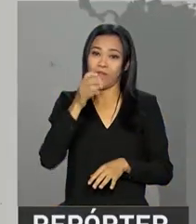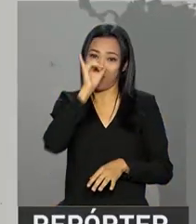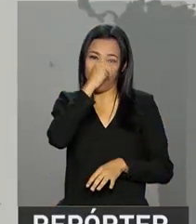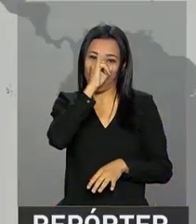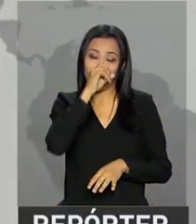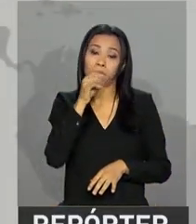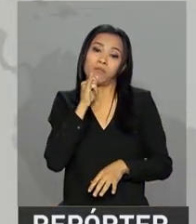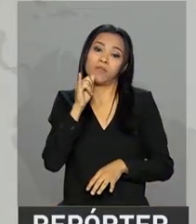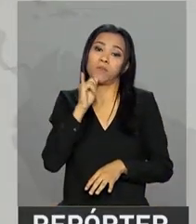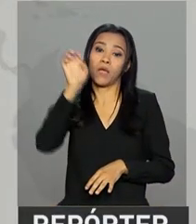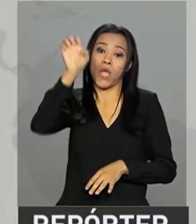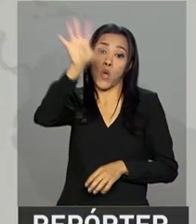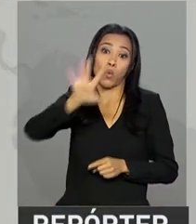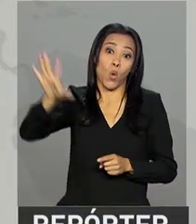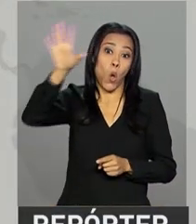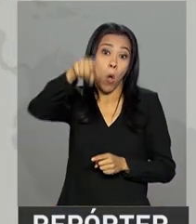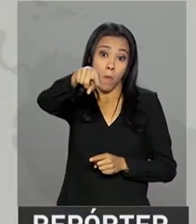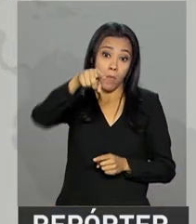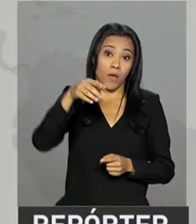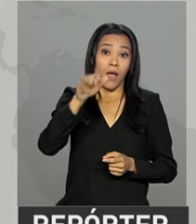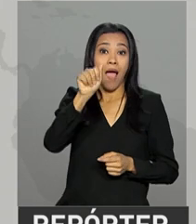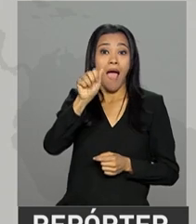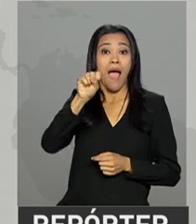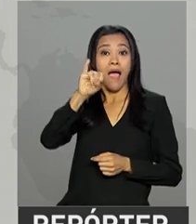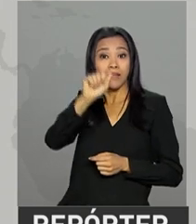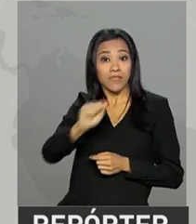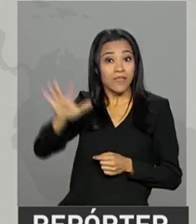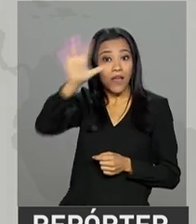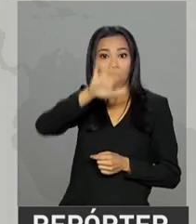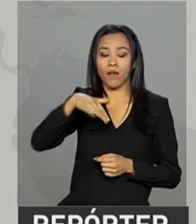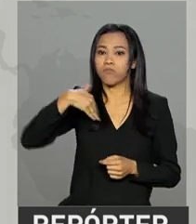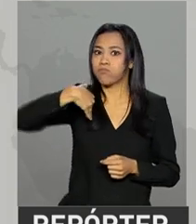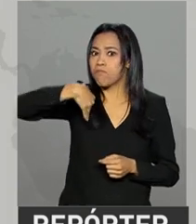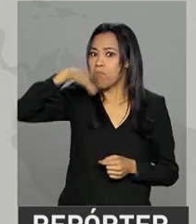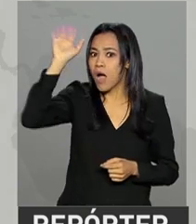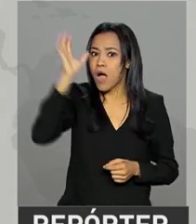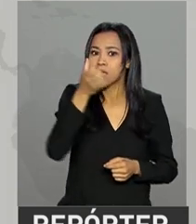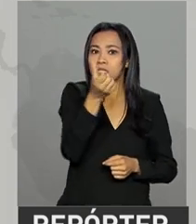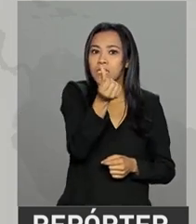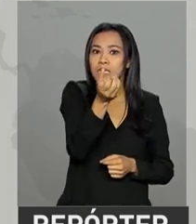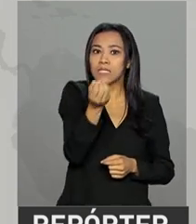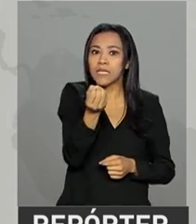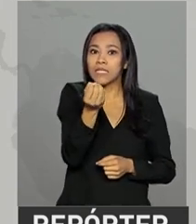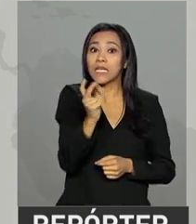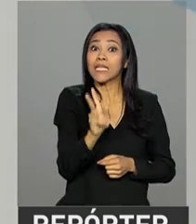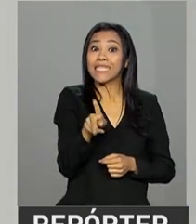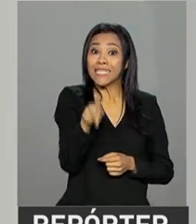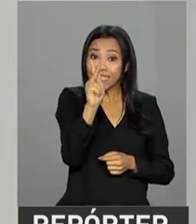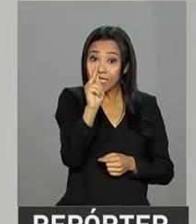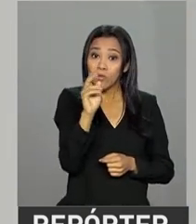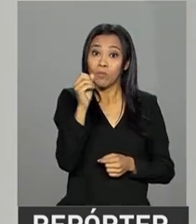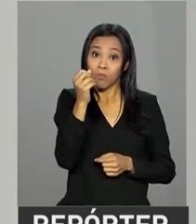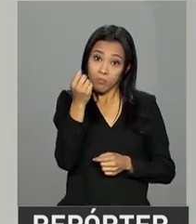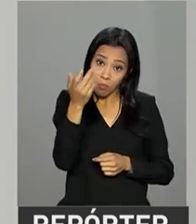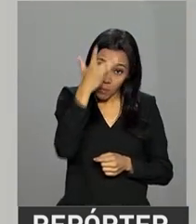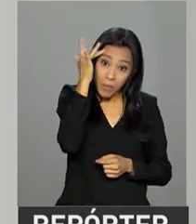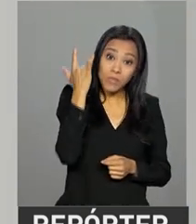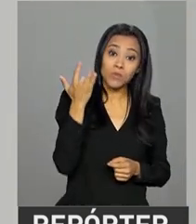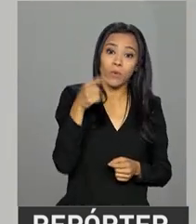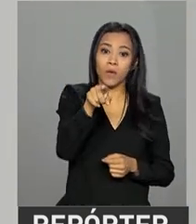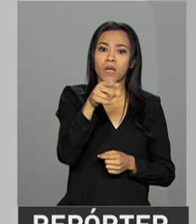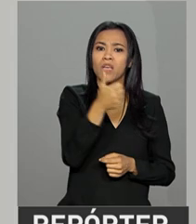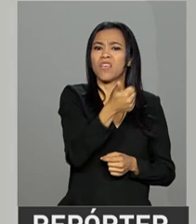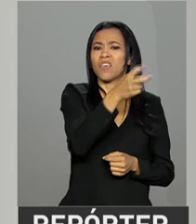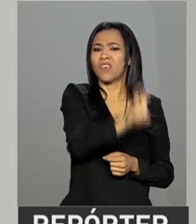países da europa e ásia o consumo anual de carne de porco chega a ultrapassar os 60 quilos por pessoa já no brasil que de